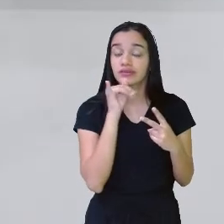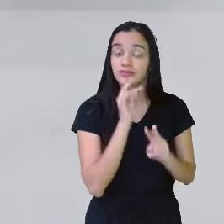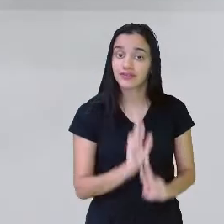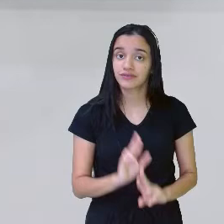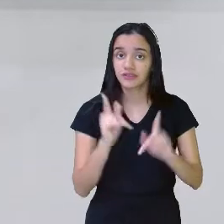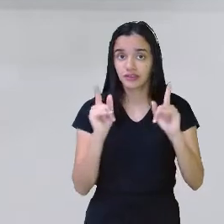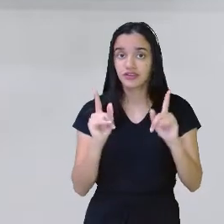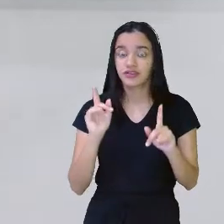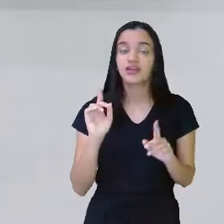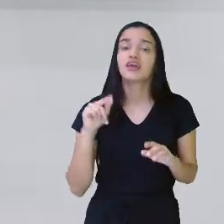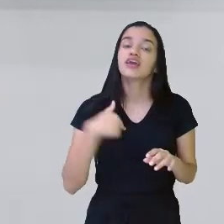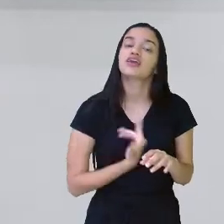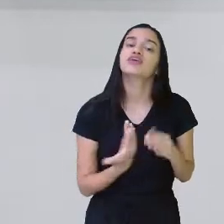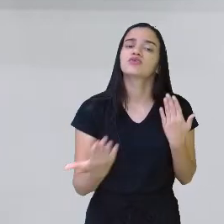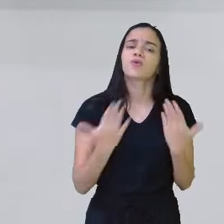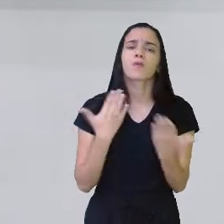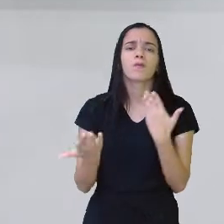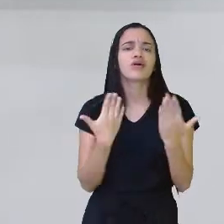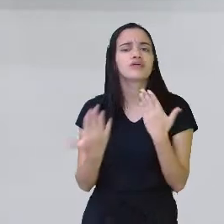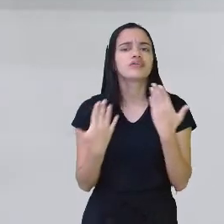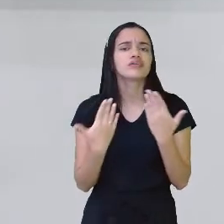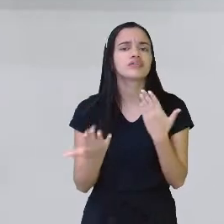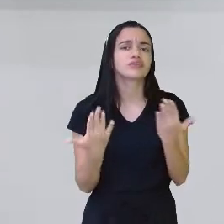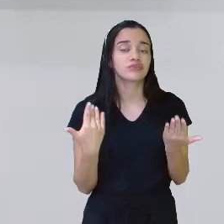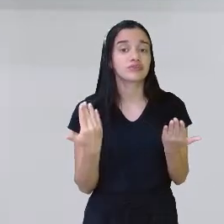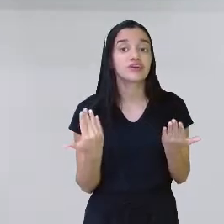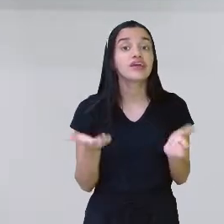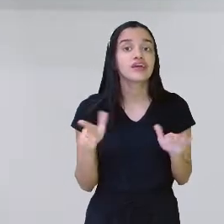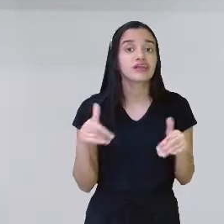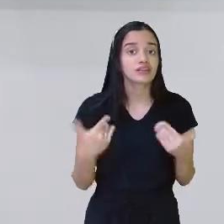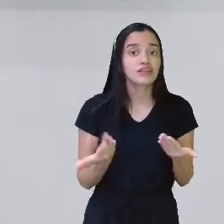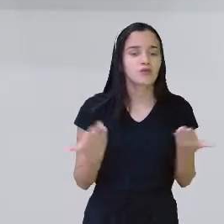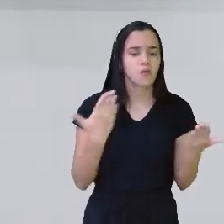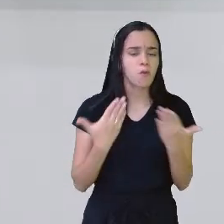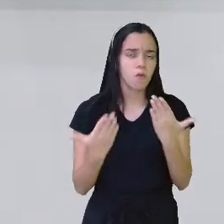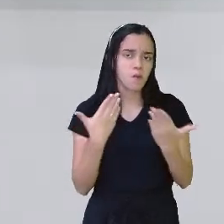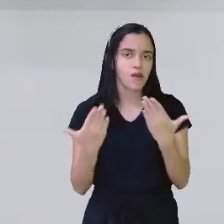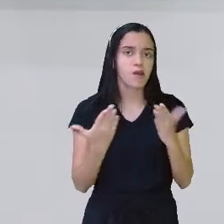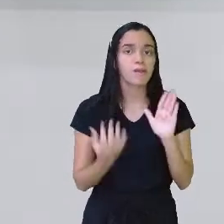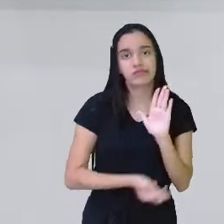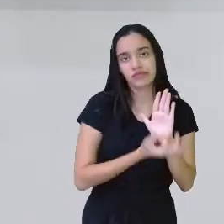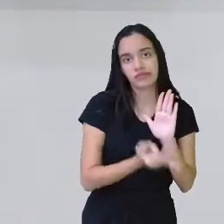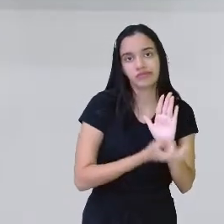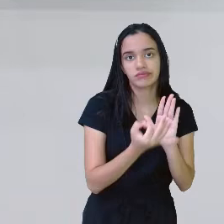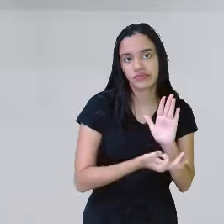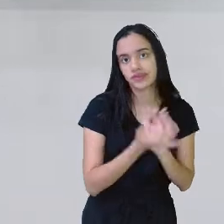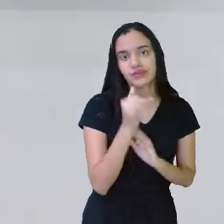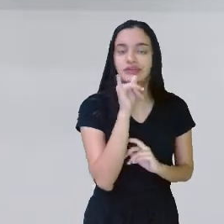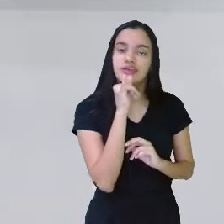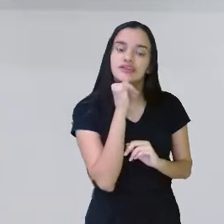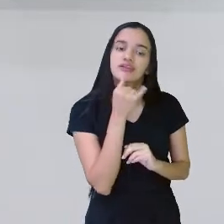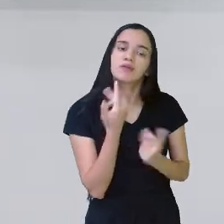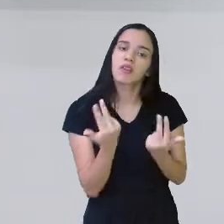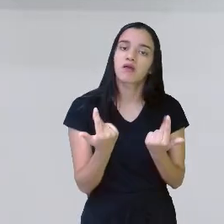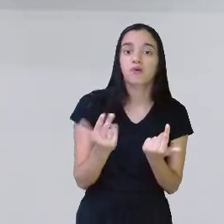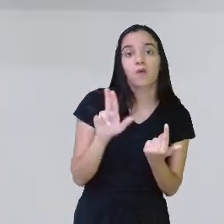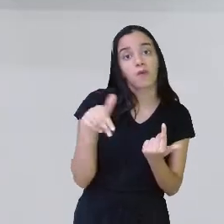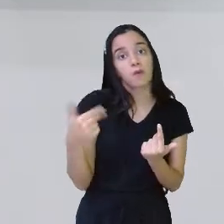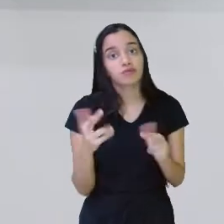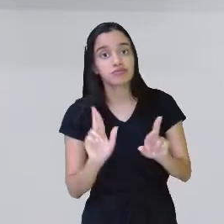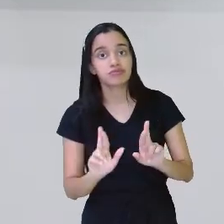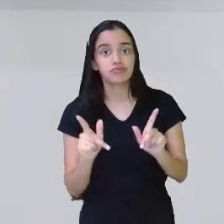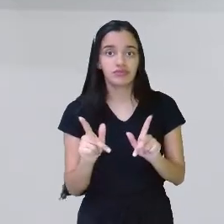distintos e eu estou comparando. E a partir dessa comparação eu posso argumentar trazendo semelhanças ou